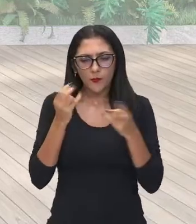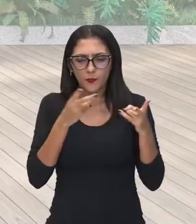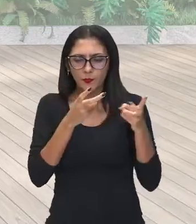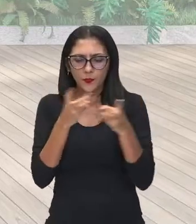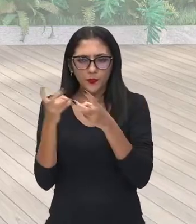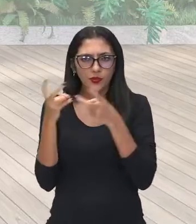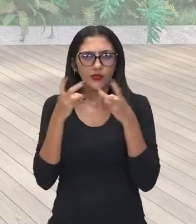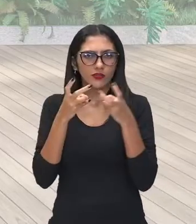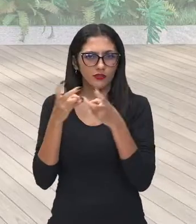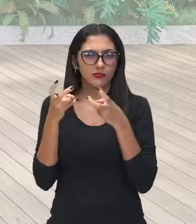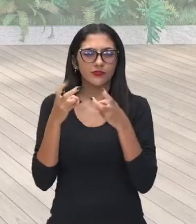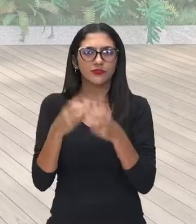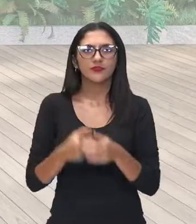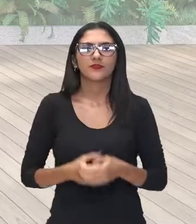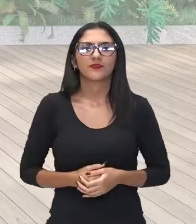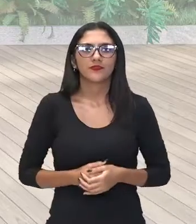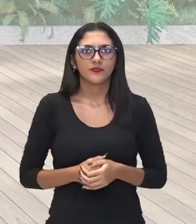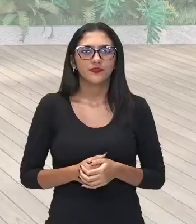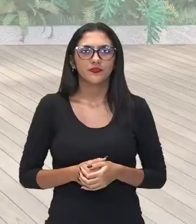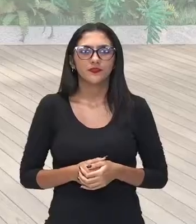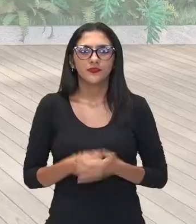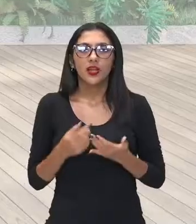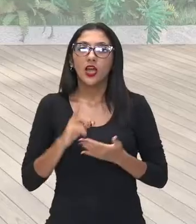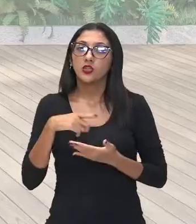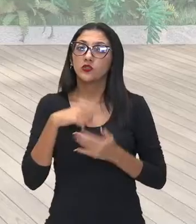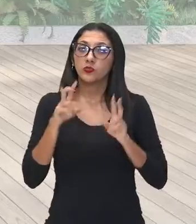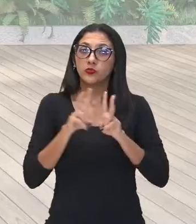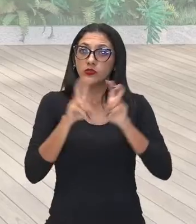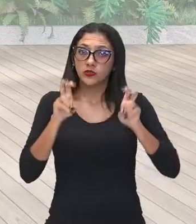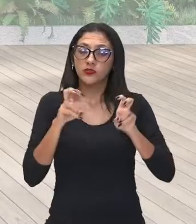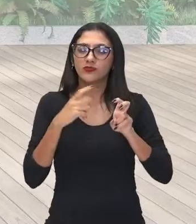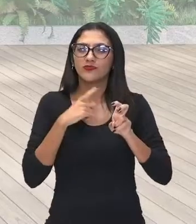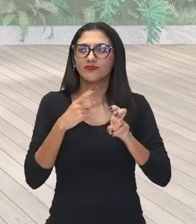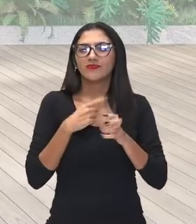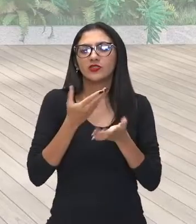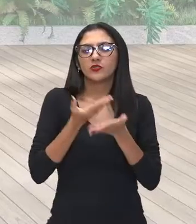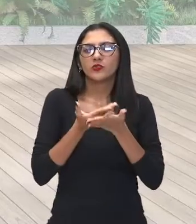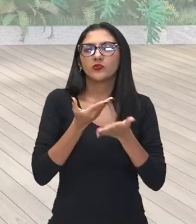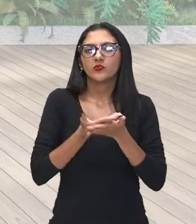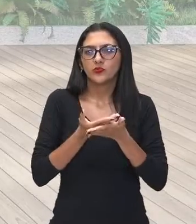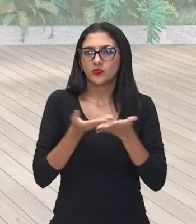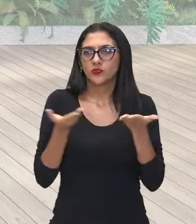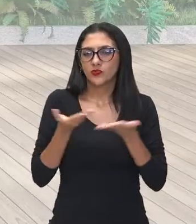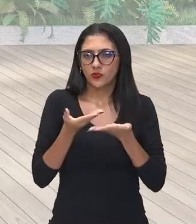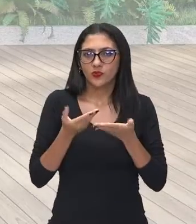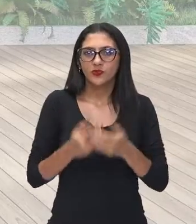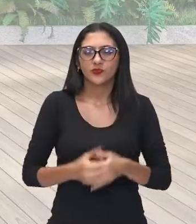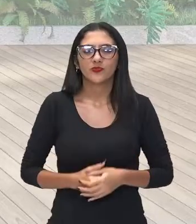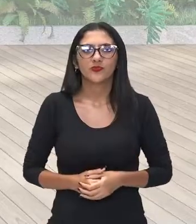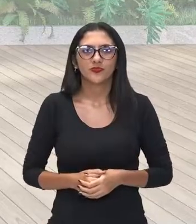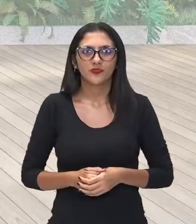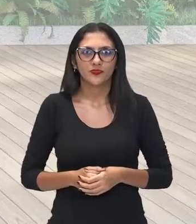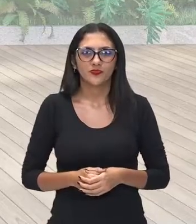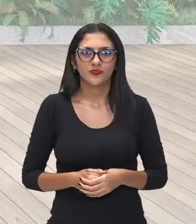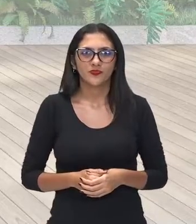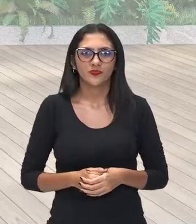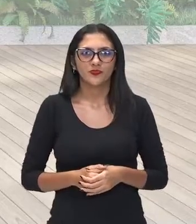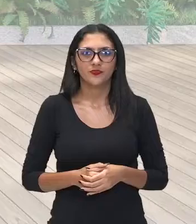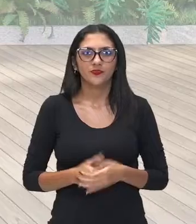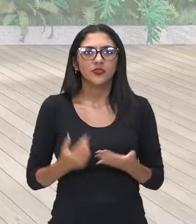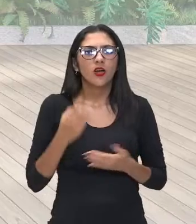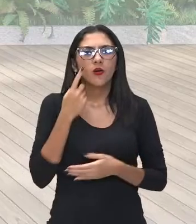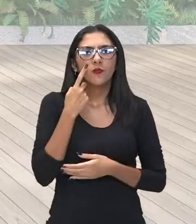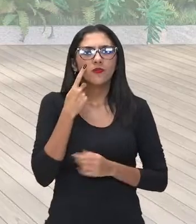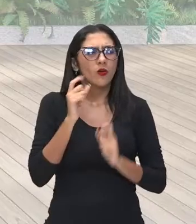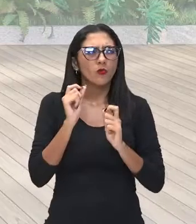lugar. Então, é sobre isto que nós iremos fazer, mas dentro dos nossos textos. Então, vamos ver o que